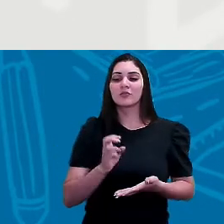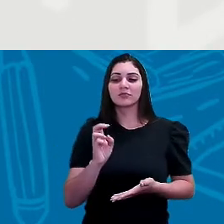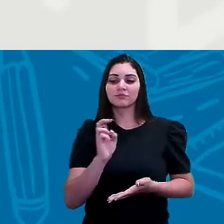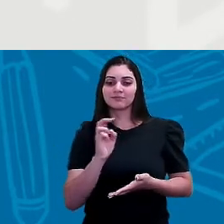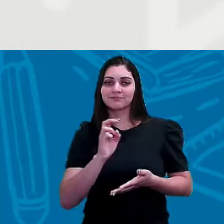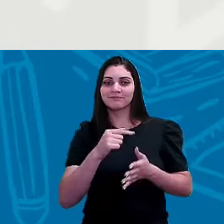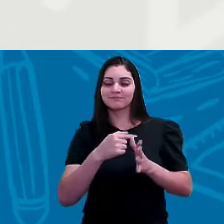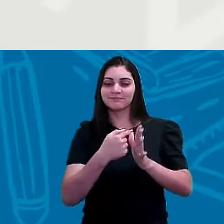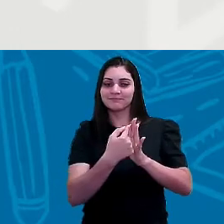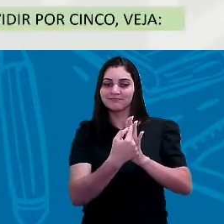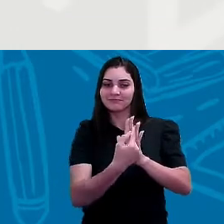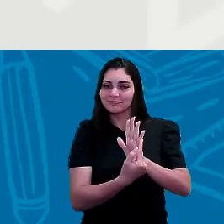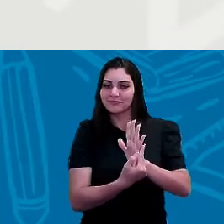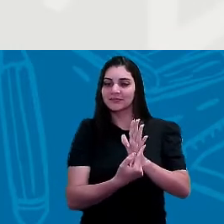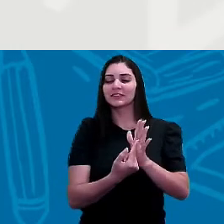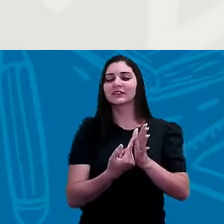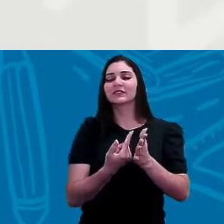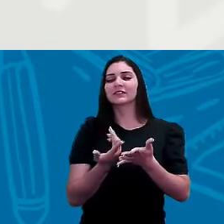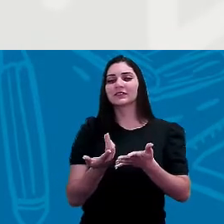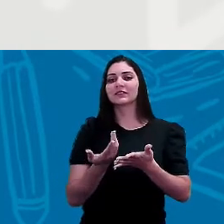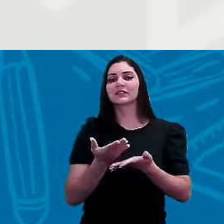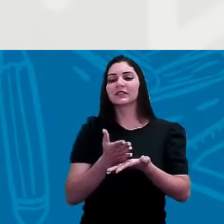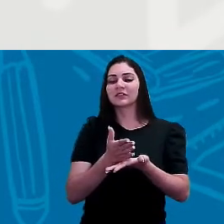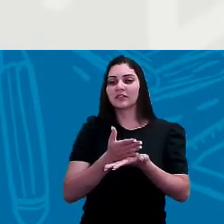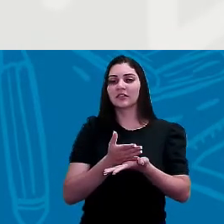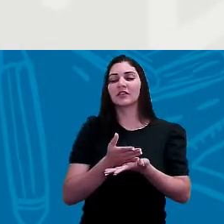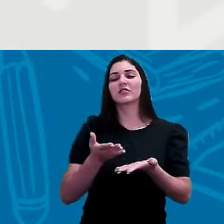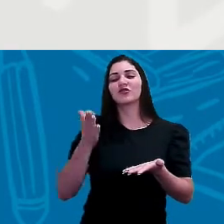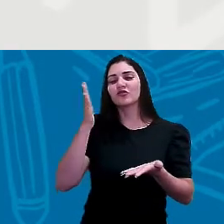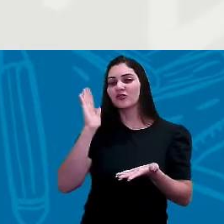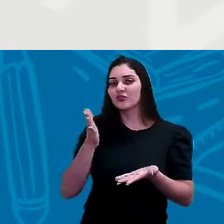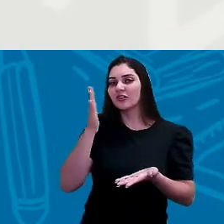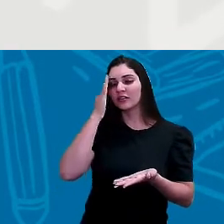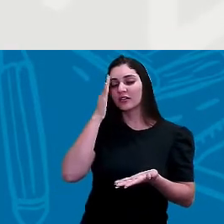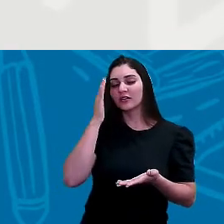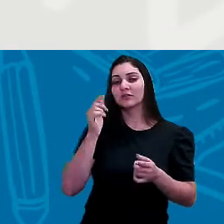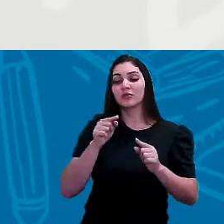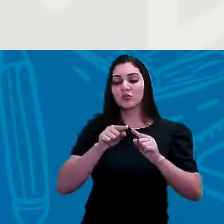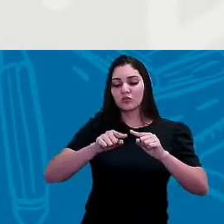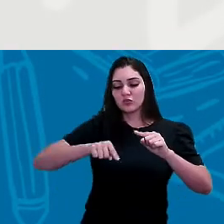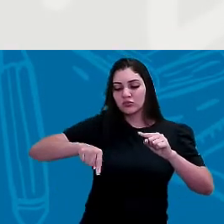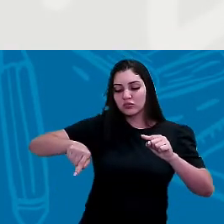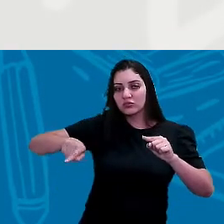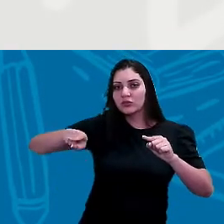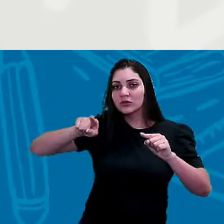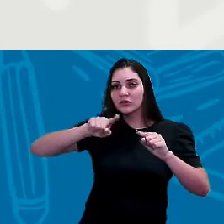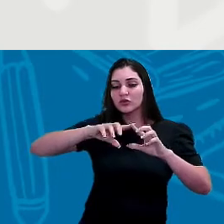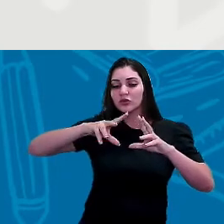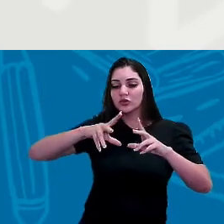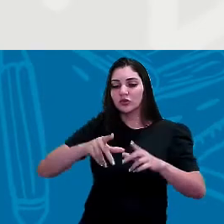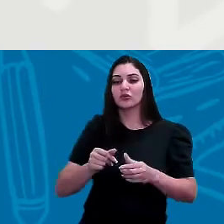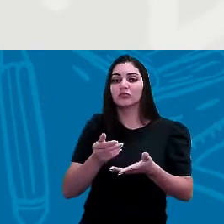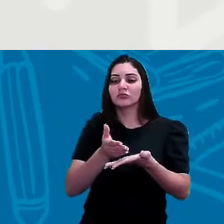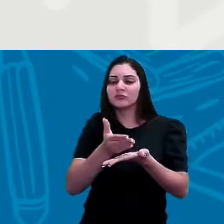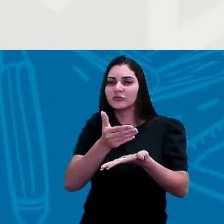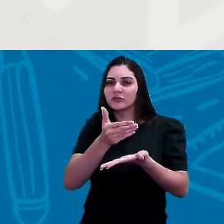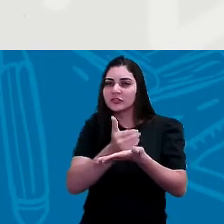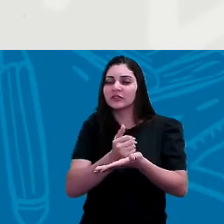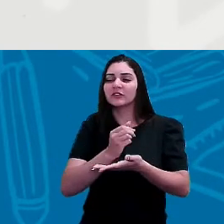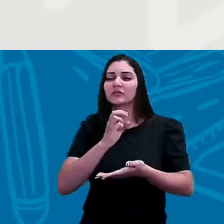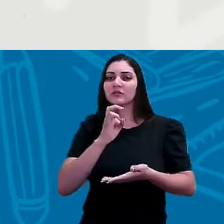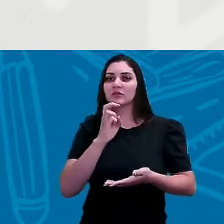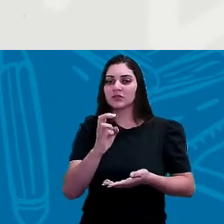aí todo mundo já entendeu agora, né? Eu vou pegar esse inteiro e vou dividir por 5, tá? Então, a quinta